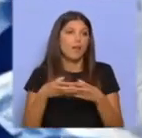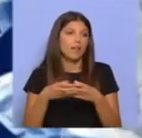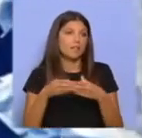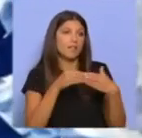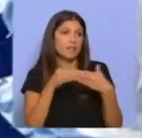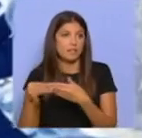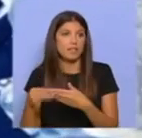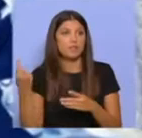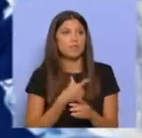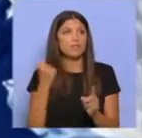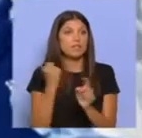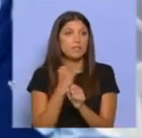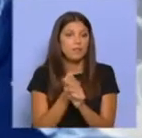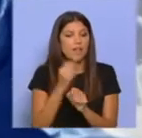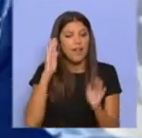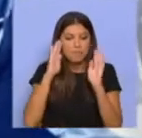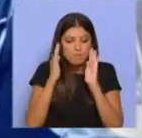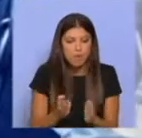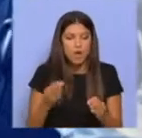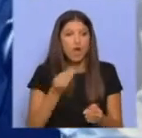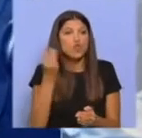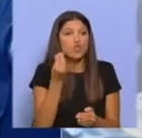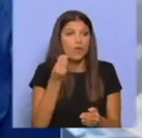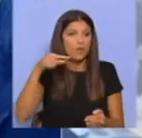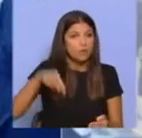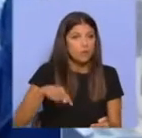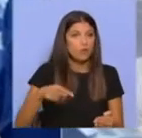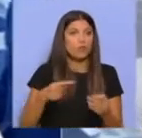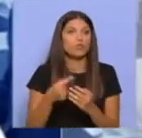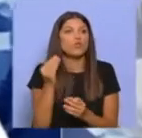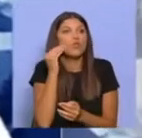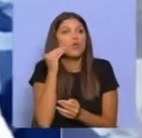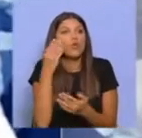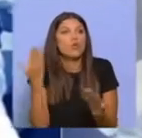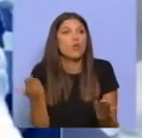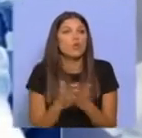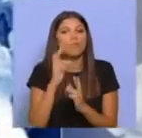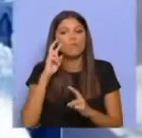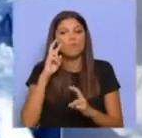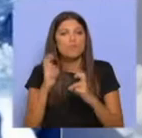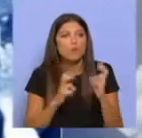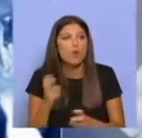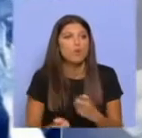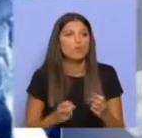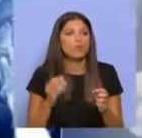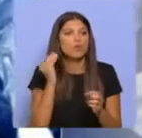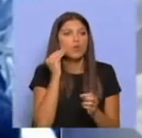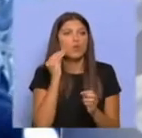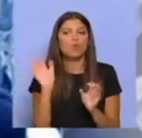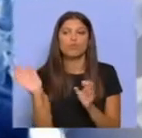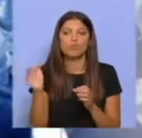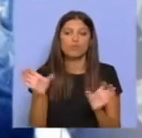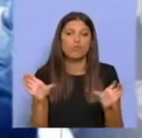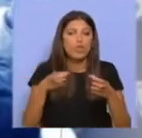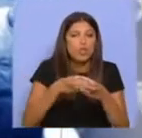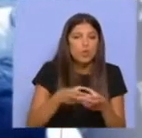nos jovens de hoje. Como é que vão à procura, como é que reúnem, como é que contactam, digamos